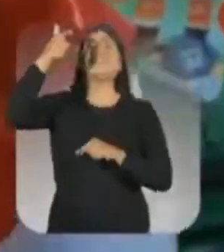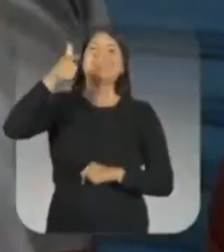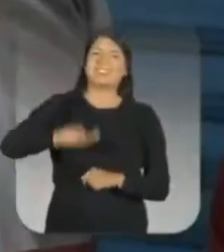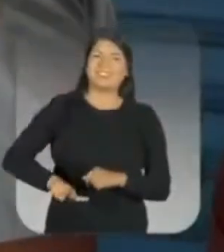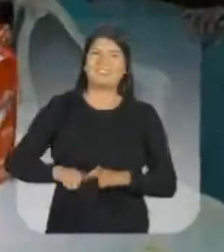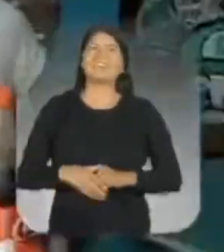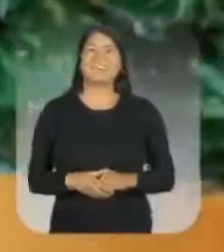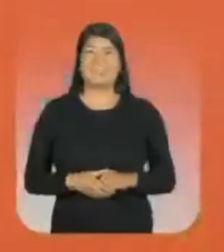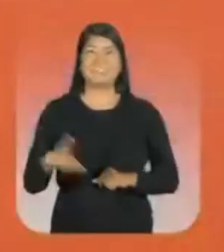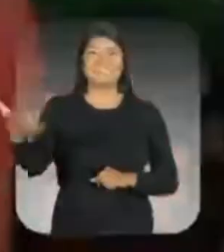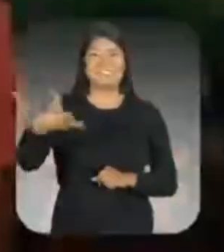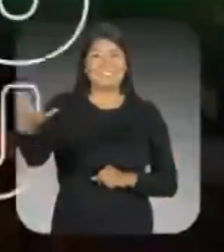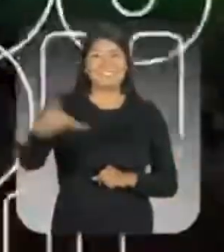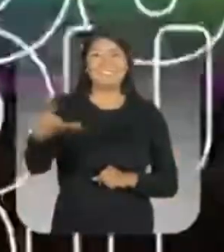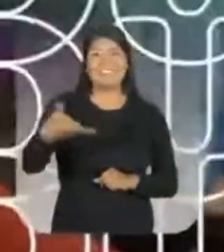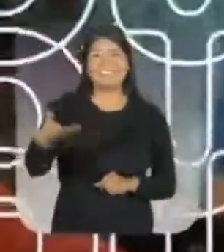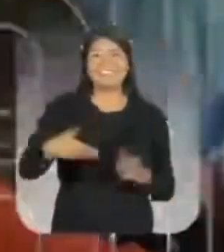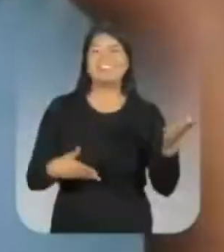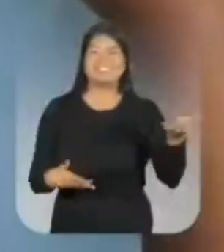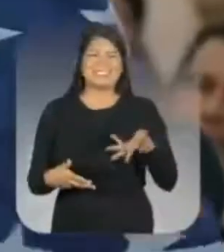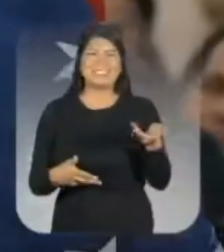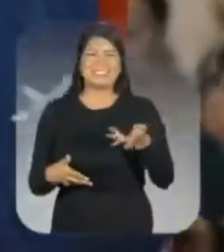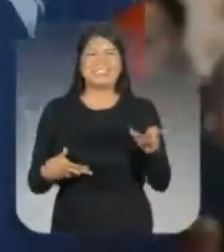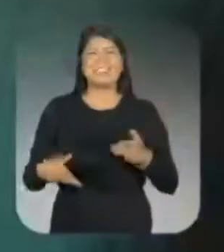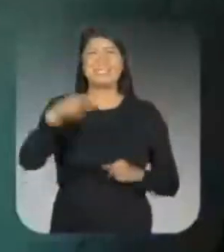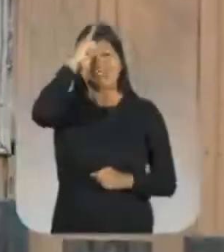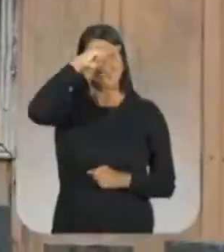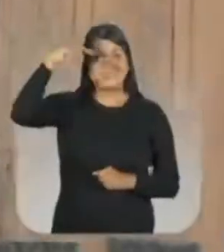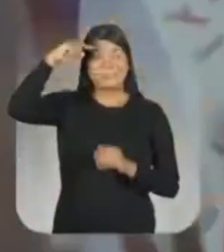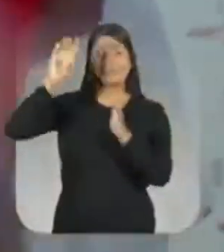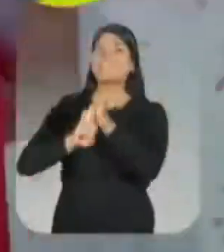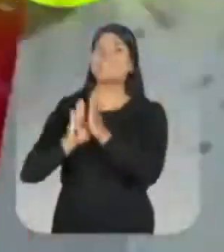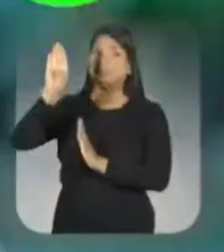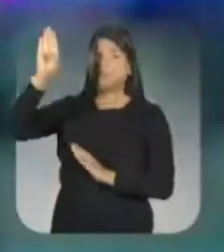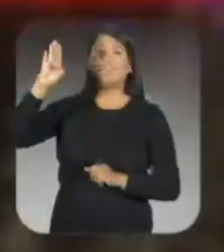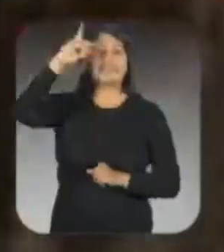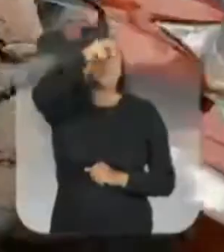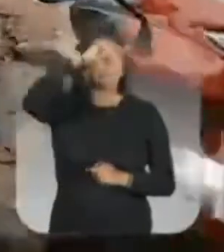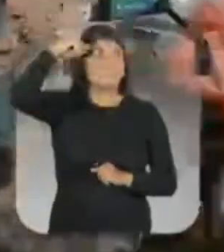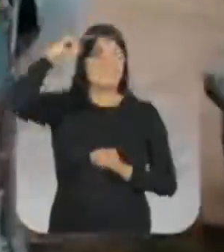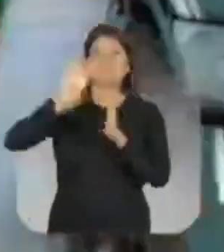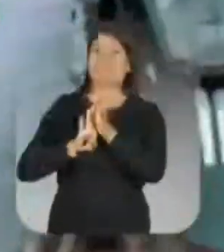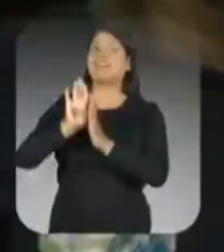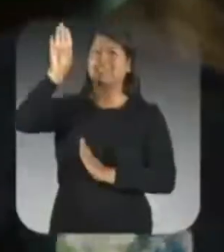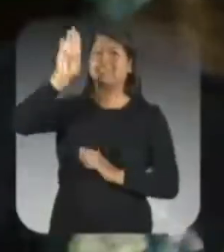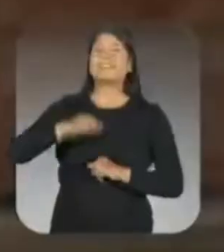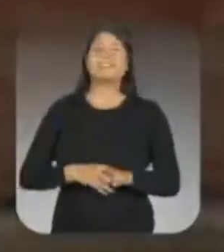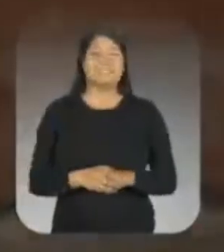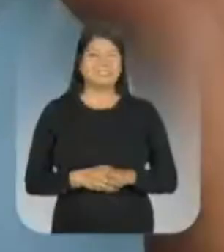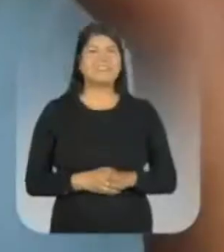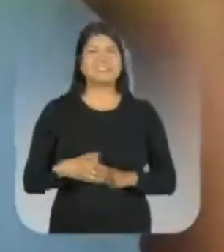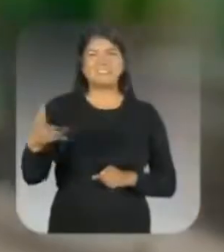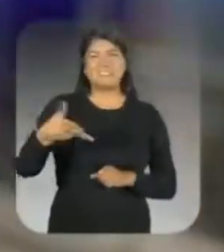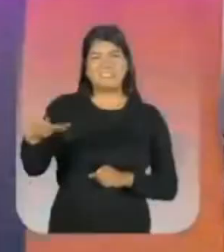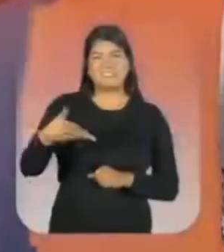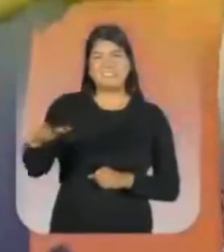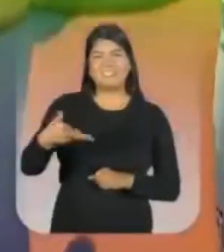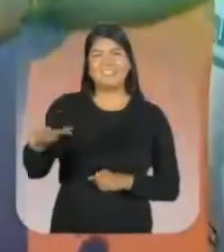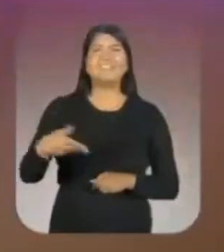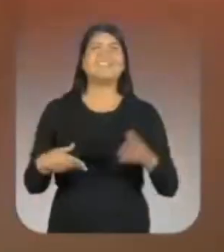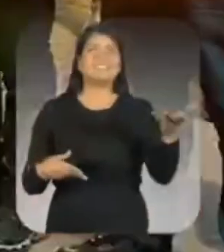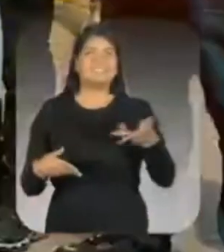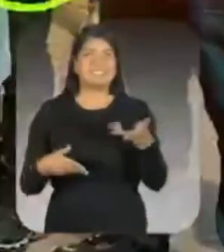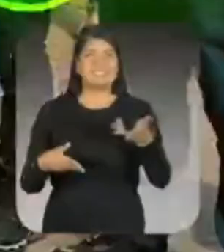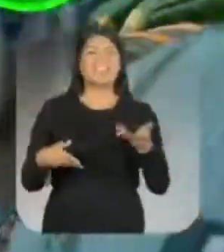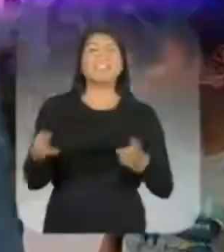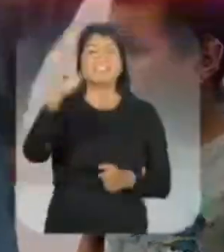vez. Acelera, acelerou, o Wilson Lima disparou. O Wilson Lima disparou. Acelera, acelerou,